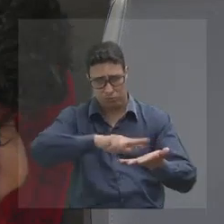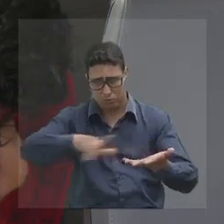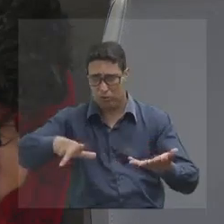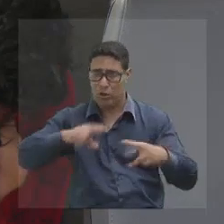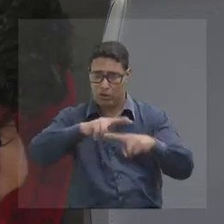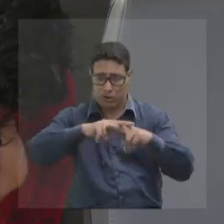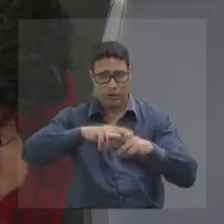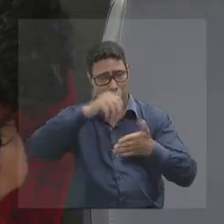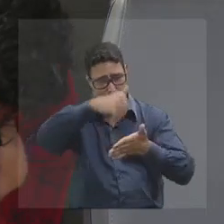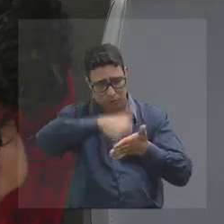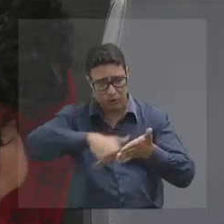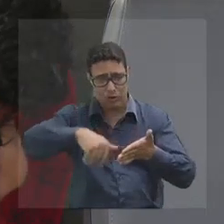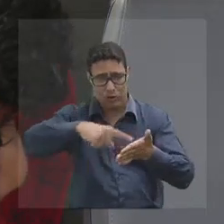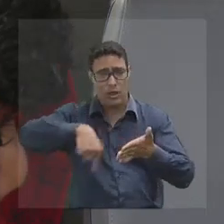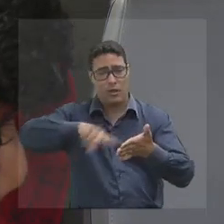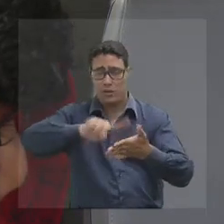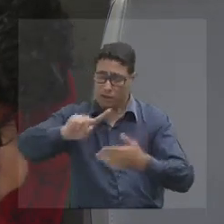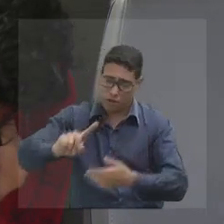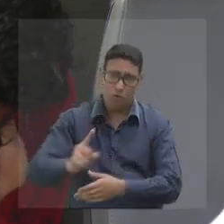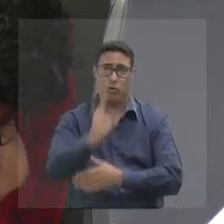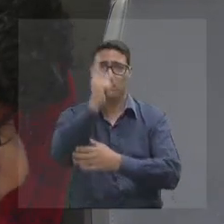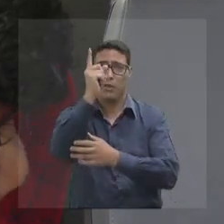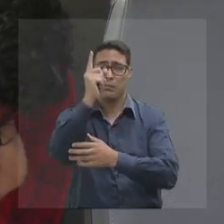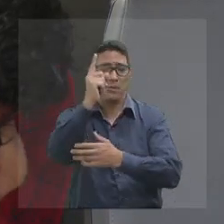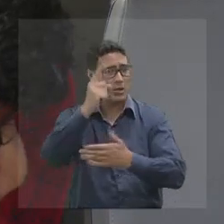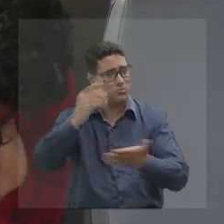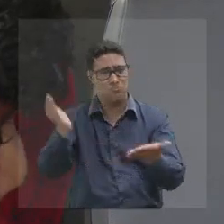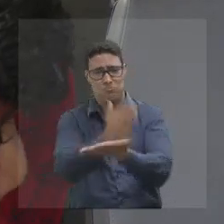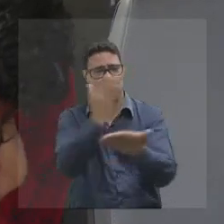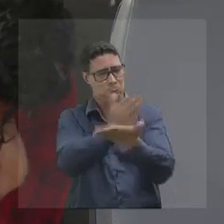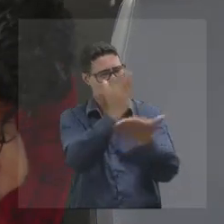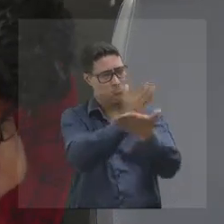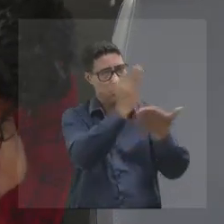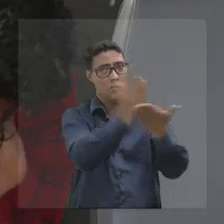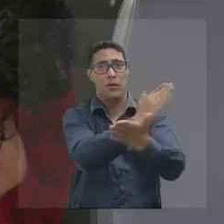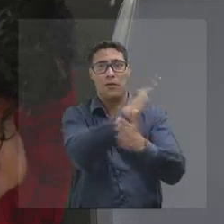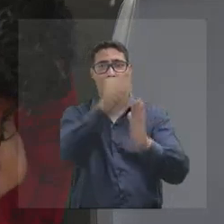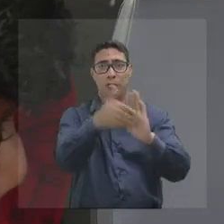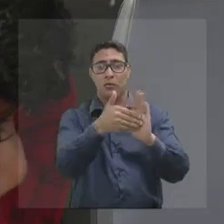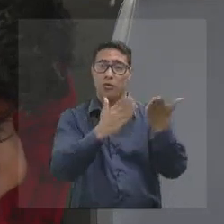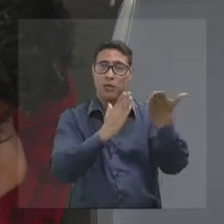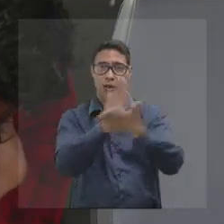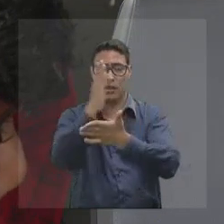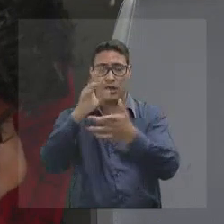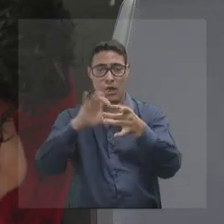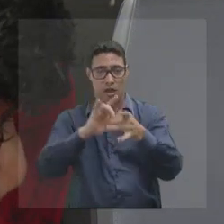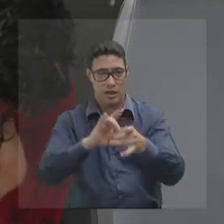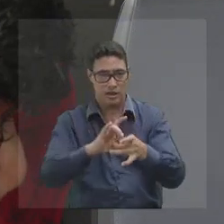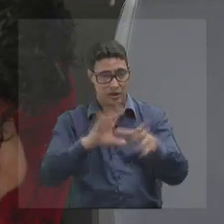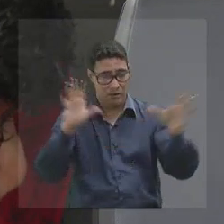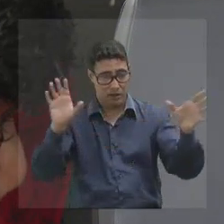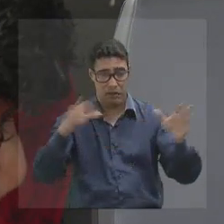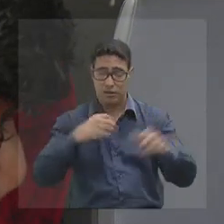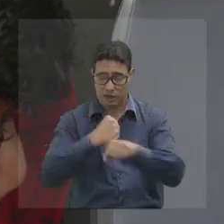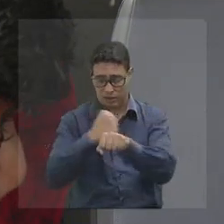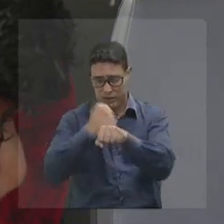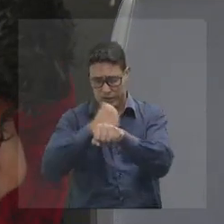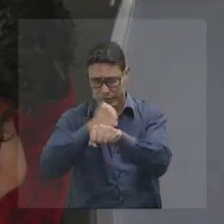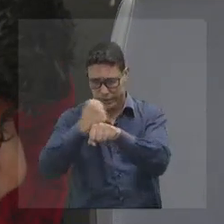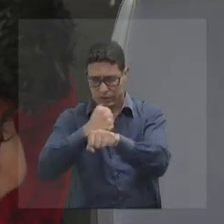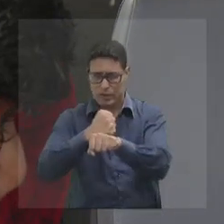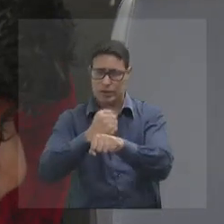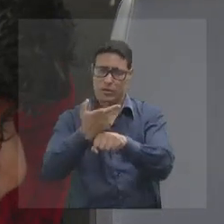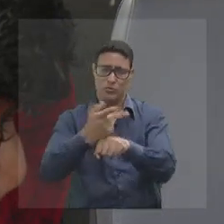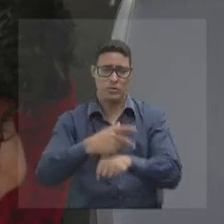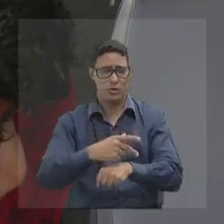mineração na Serra do Curral ele seria o primeiro a retirar todas as licenças anos se passaram a polícia federal tá